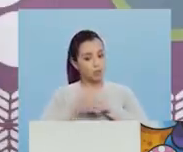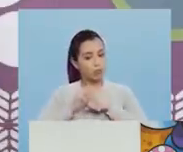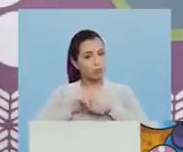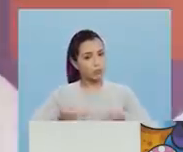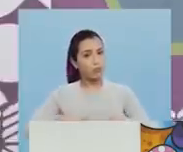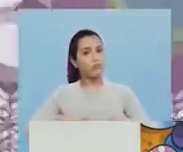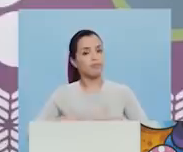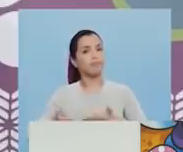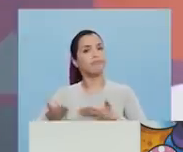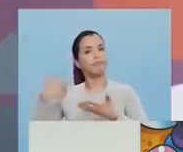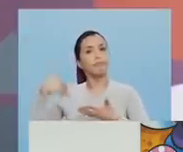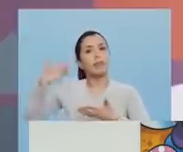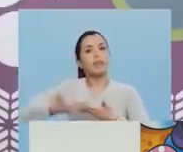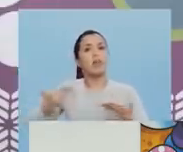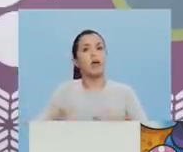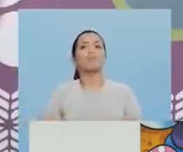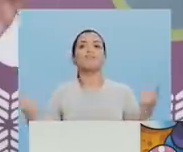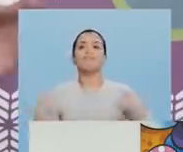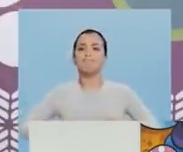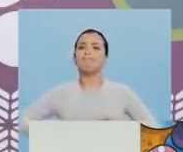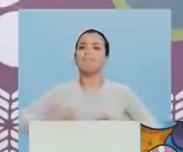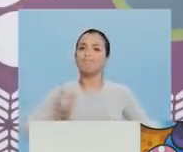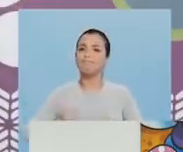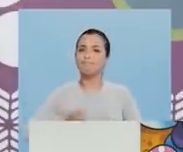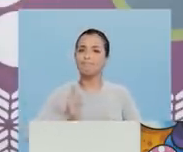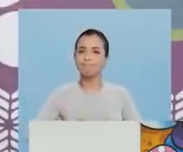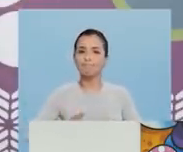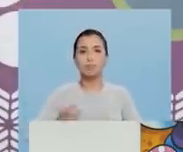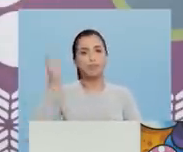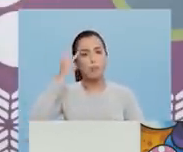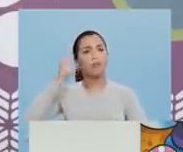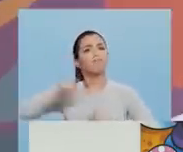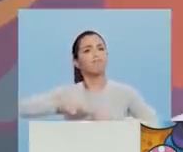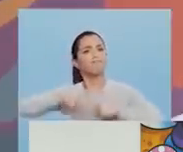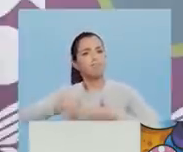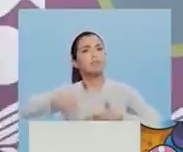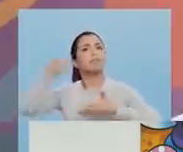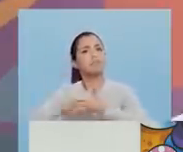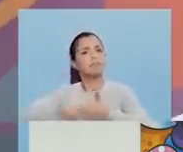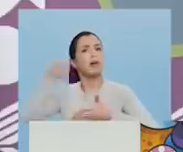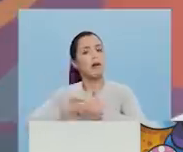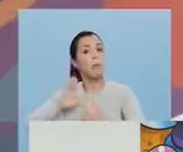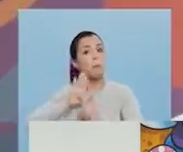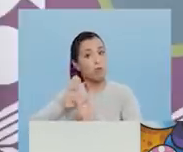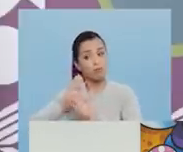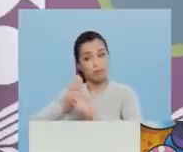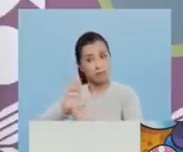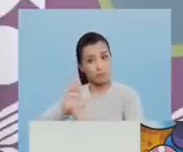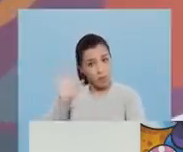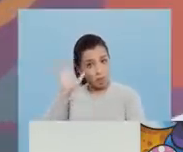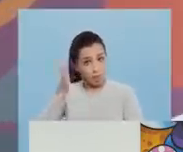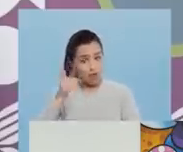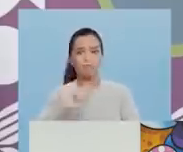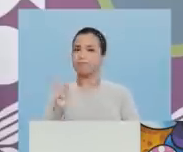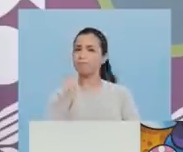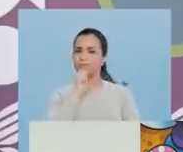Tanto me mandarem tomar no cu, eu fui. Sempre aparece algum engraçadinho falando cu, cu, cu, cu, cu, cu, cu, cu,